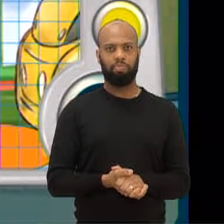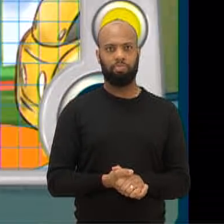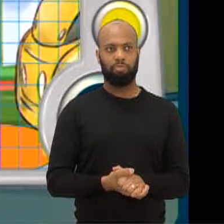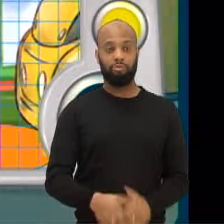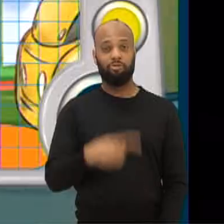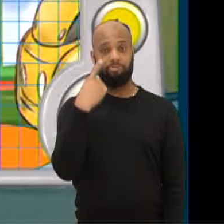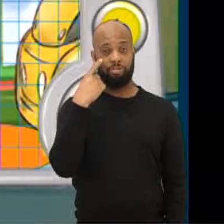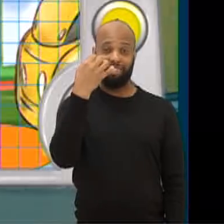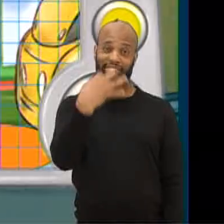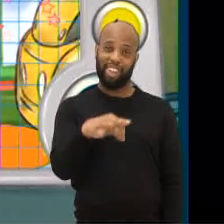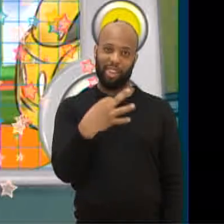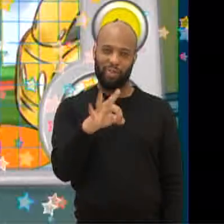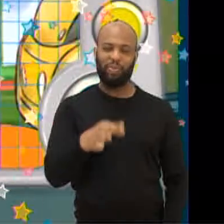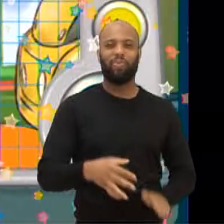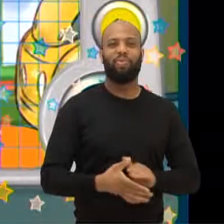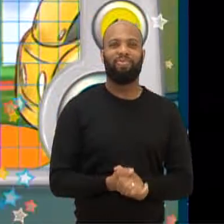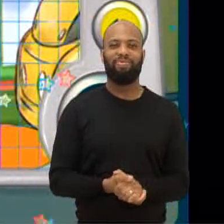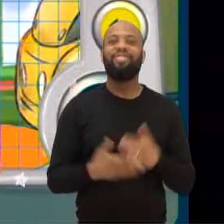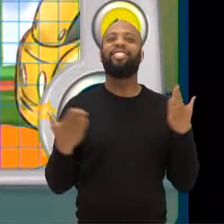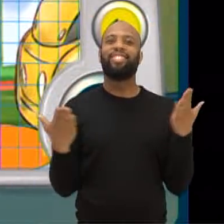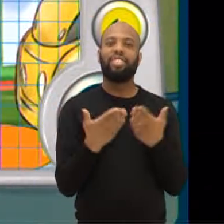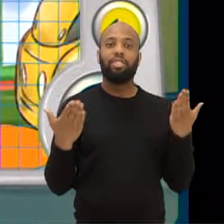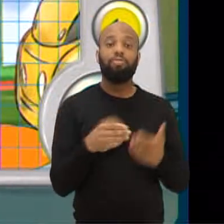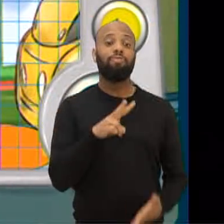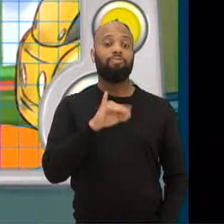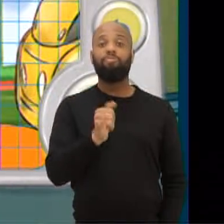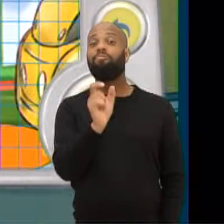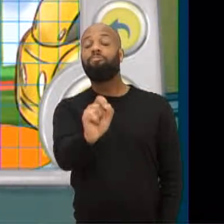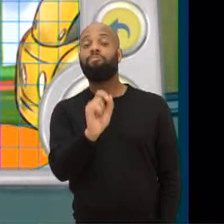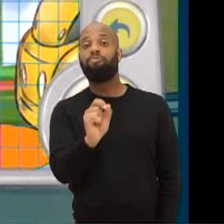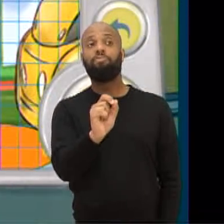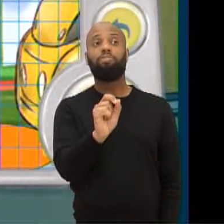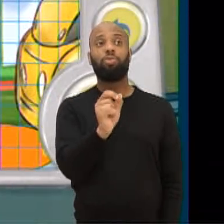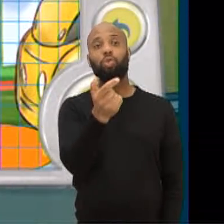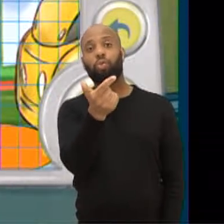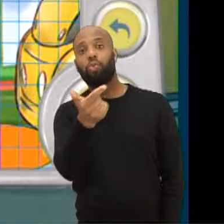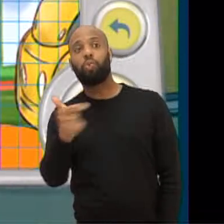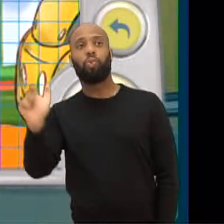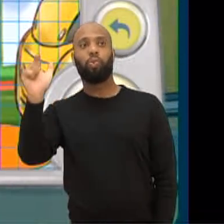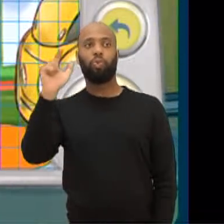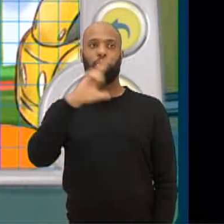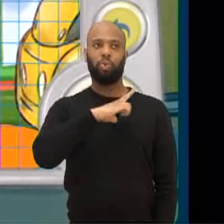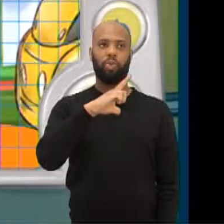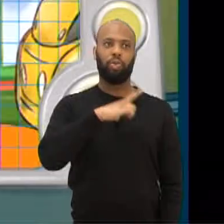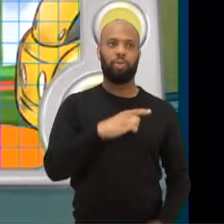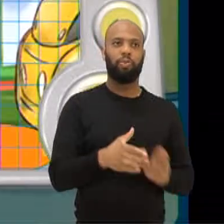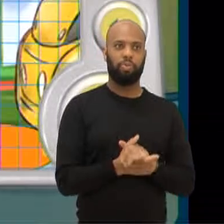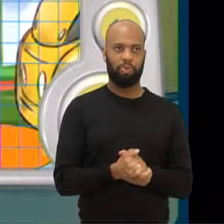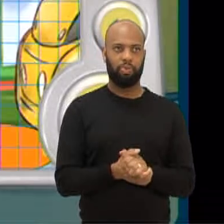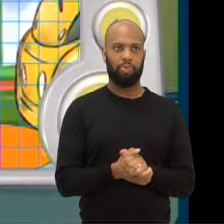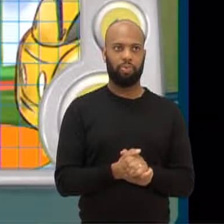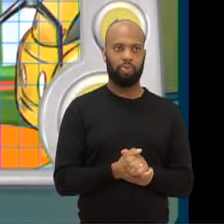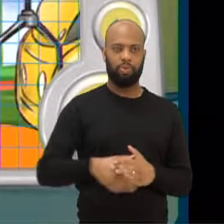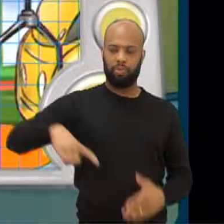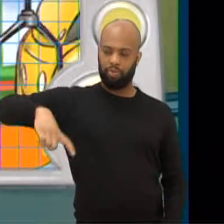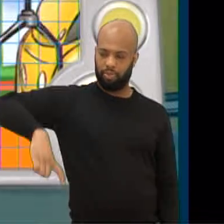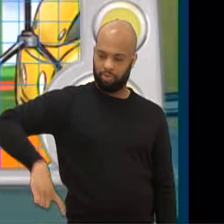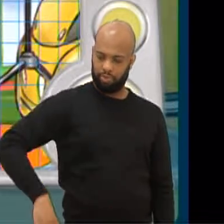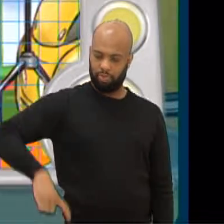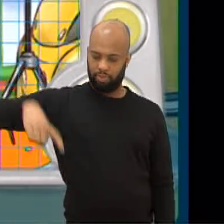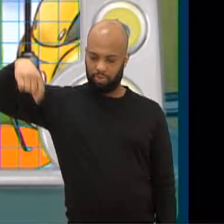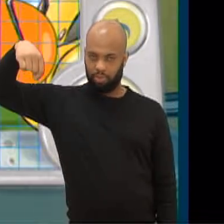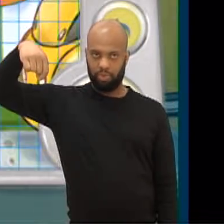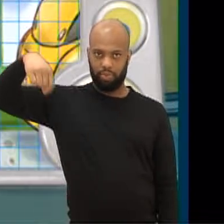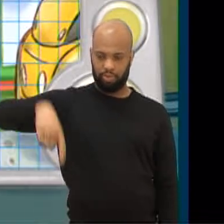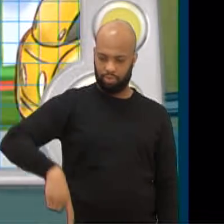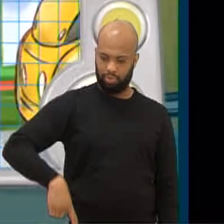Ó, deu certinho. Então agora a gente vai partir para outra peça que compõe a